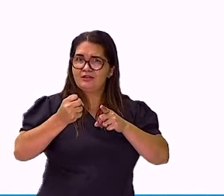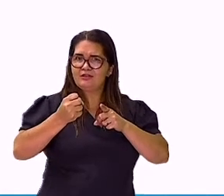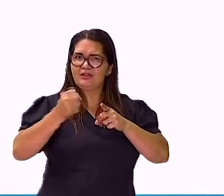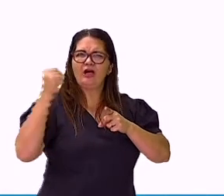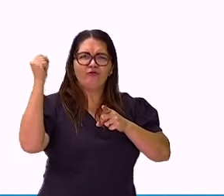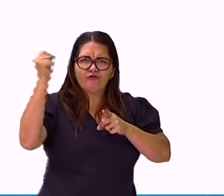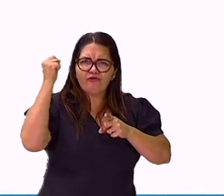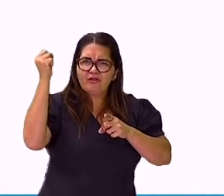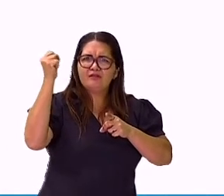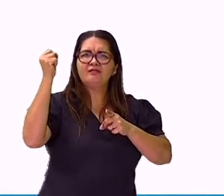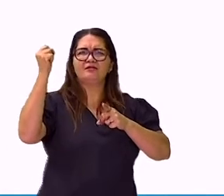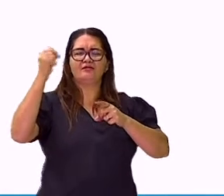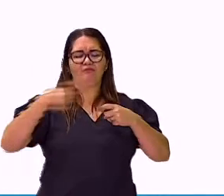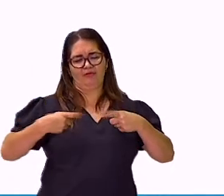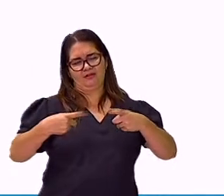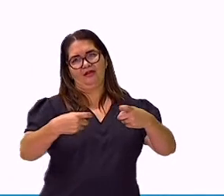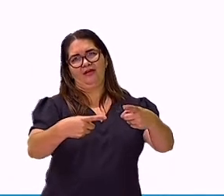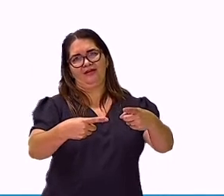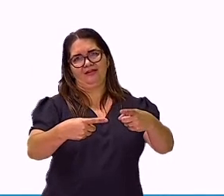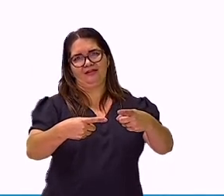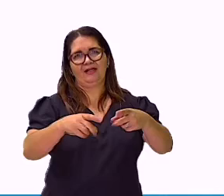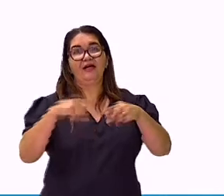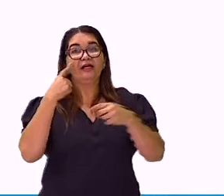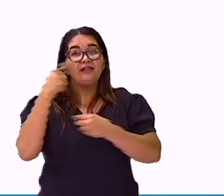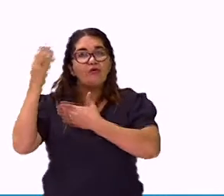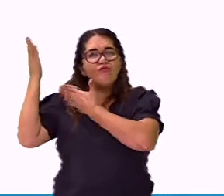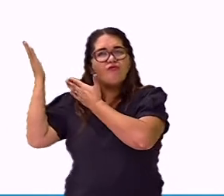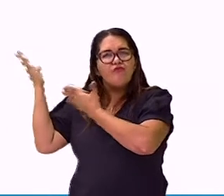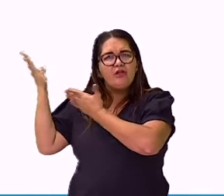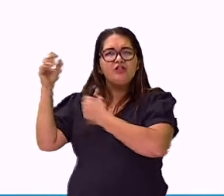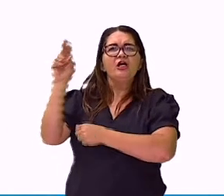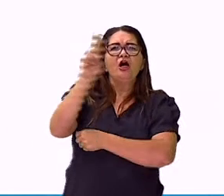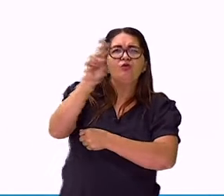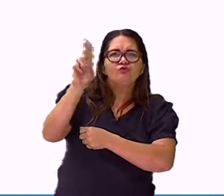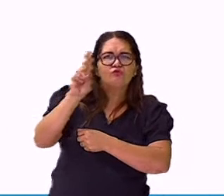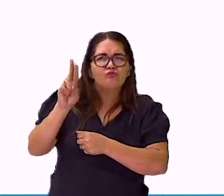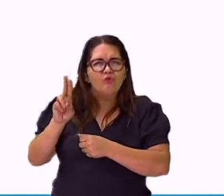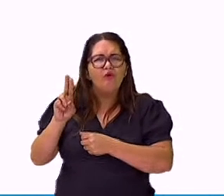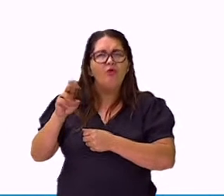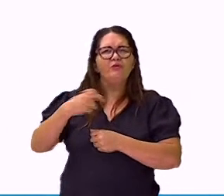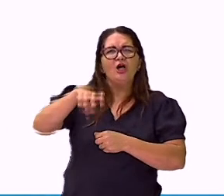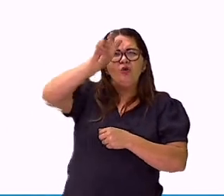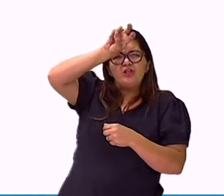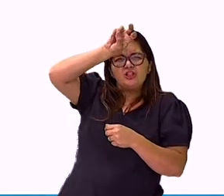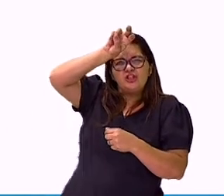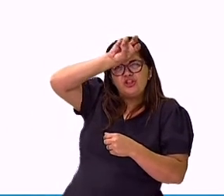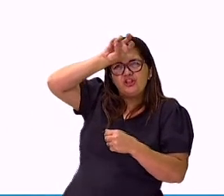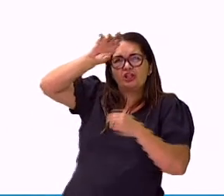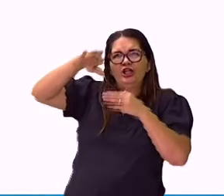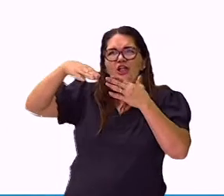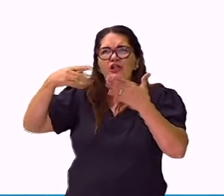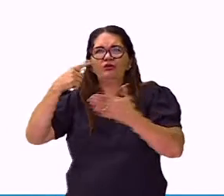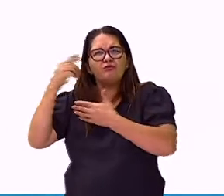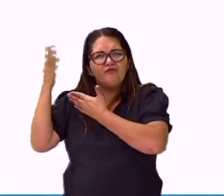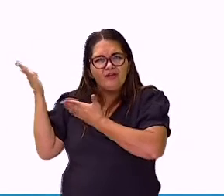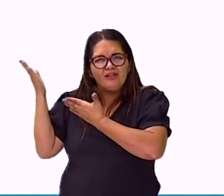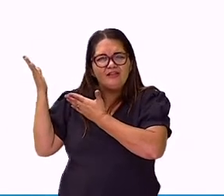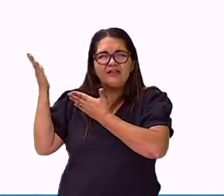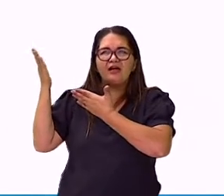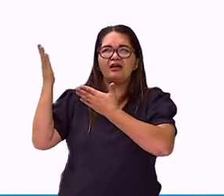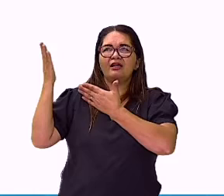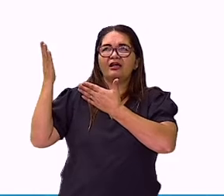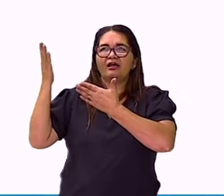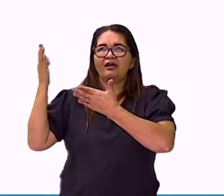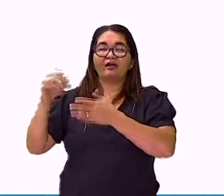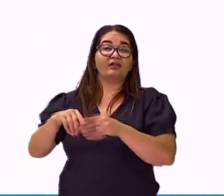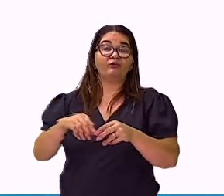né? Daniel, puderam chegar na Babilônia e adorar o seu Deus, o Deus único, né? Javé,